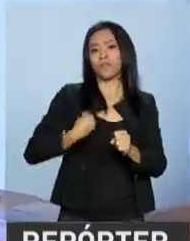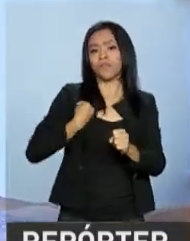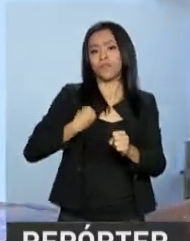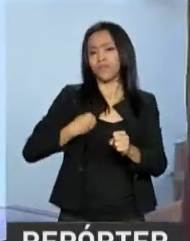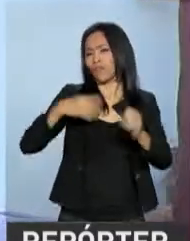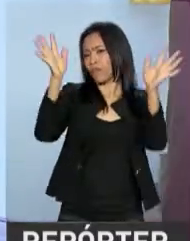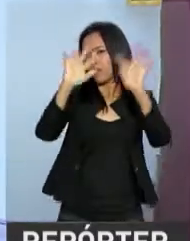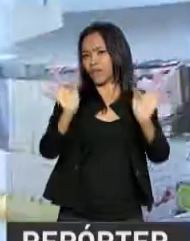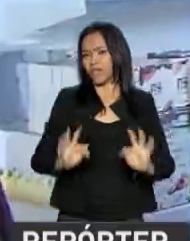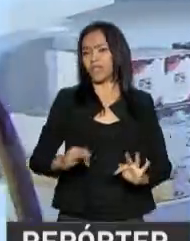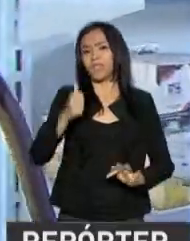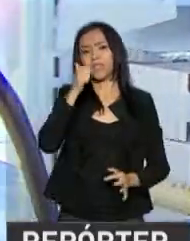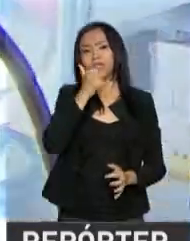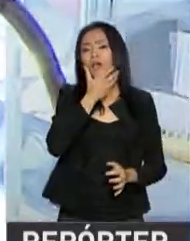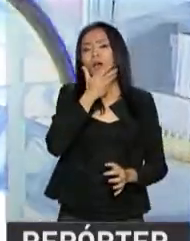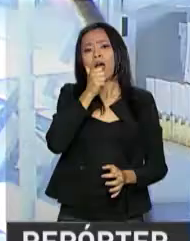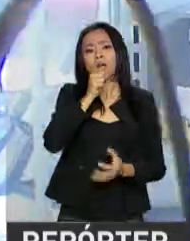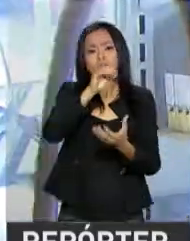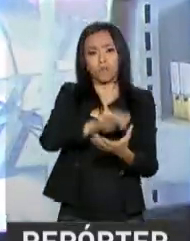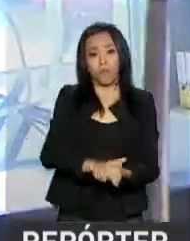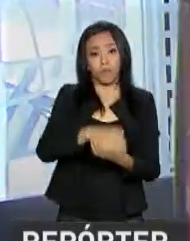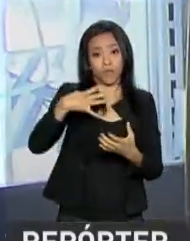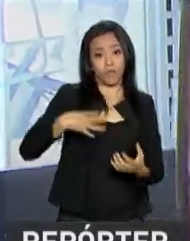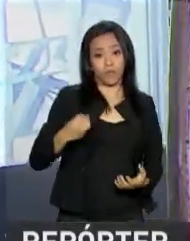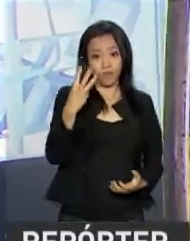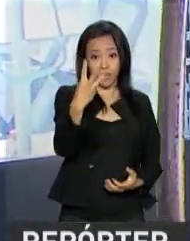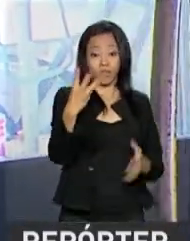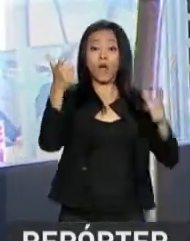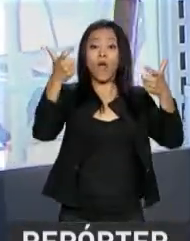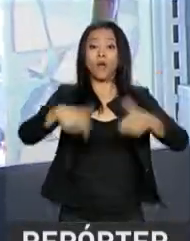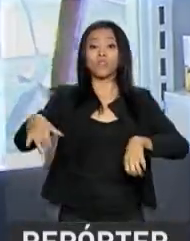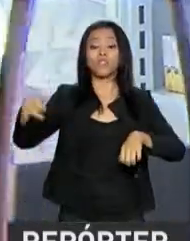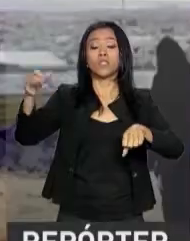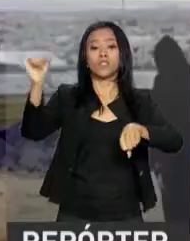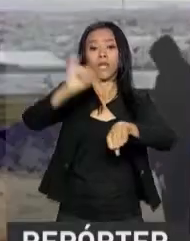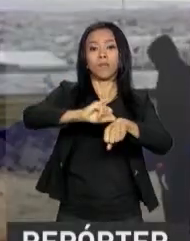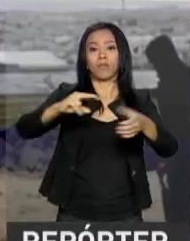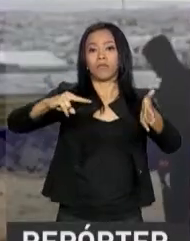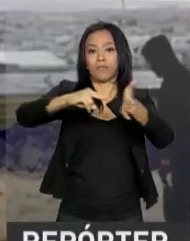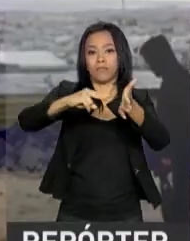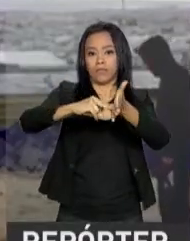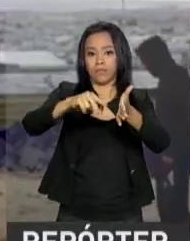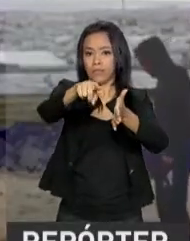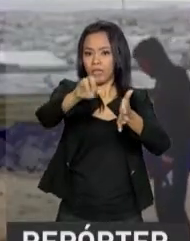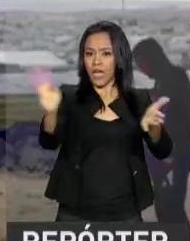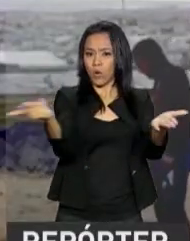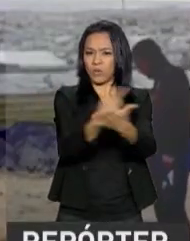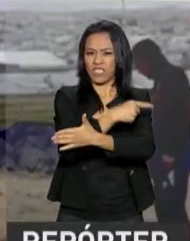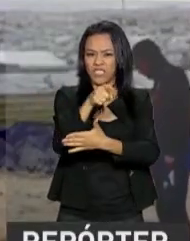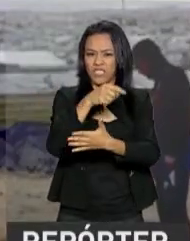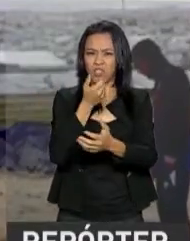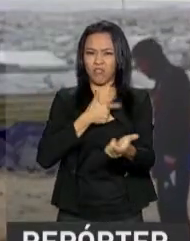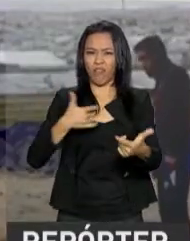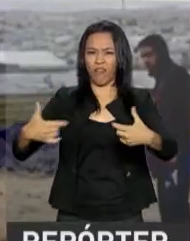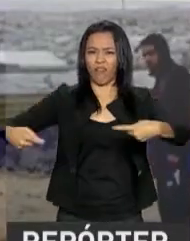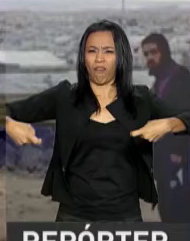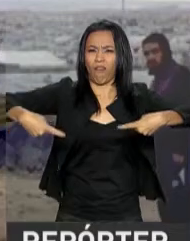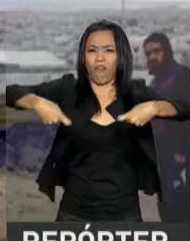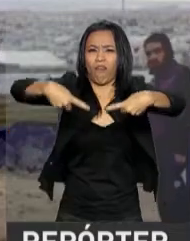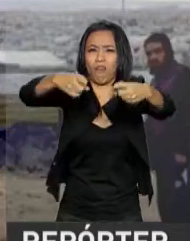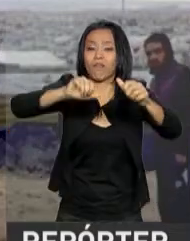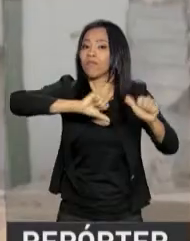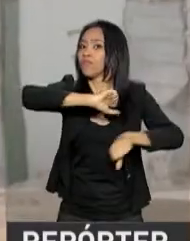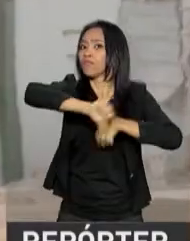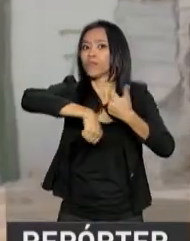com a esposa e três filhos em damasco capital da síria mas em 2011 a guerra que tomou conta do lugar mudou os rumos da vida do